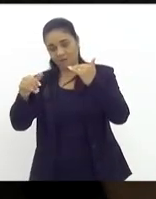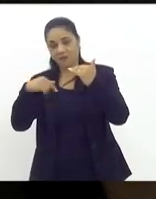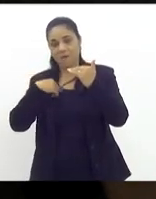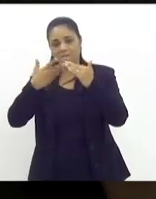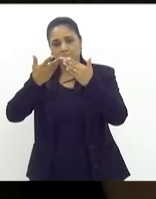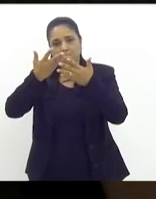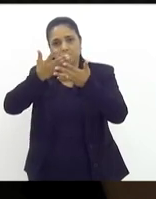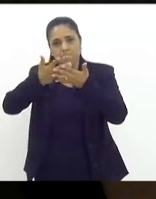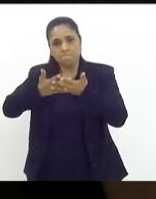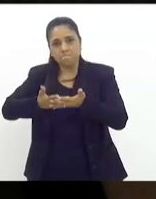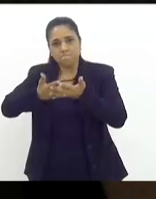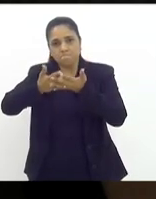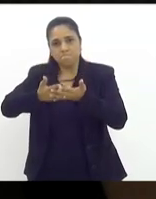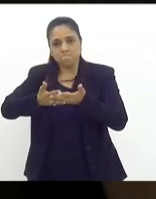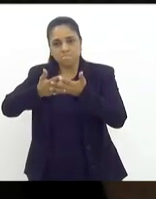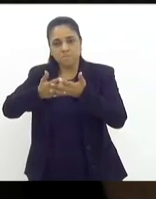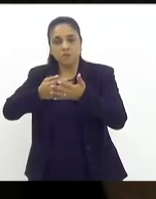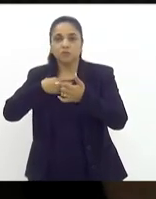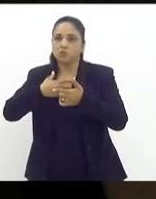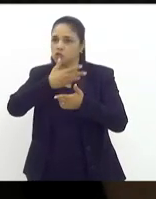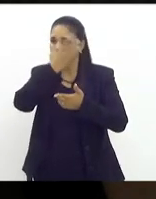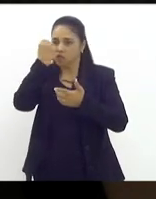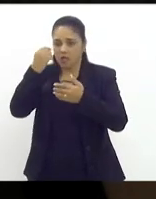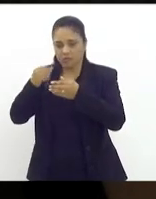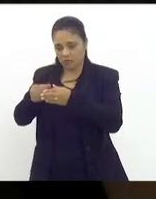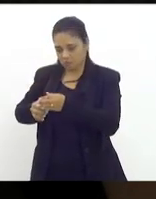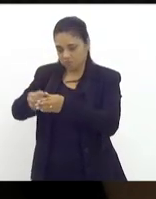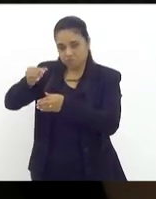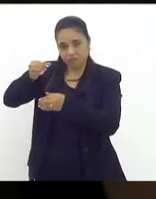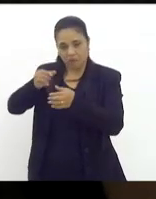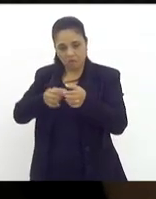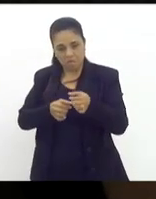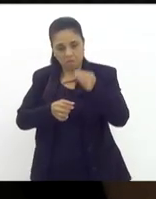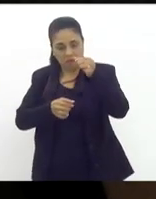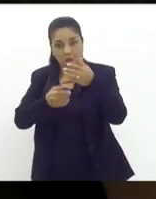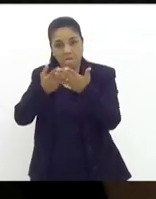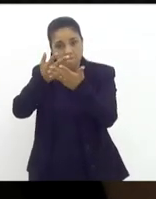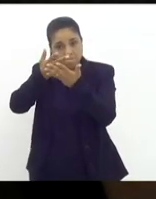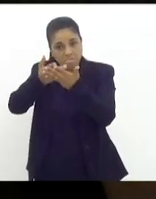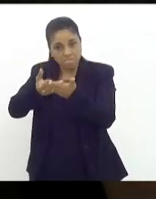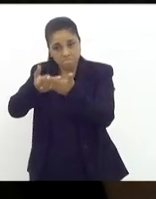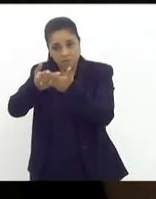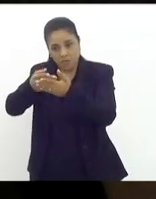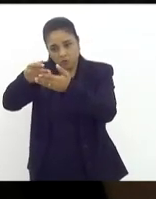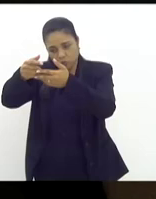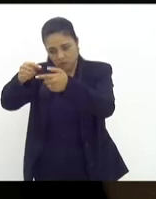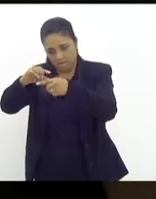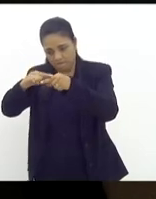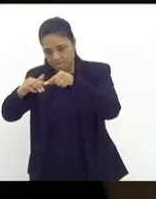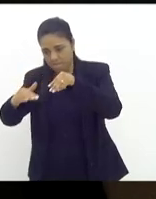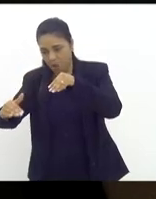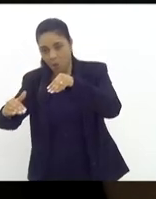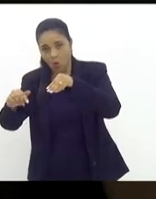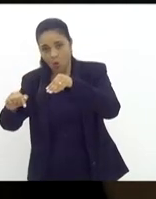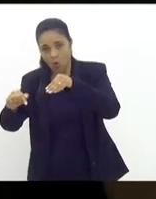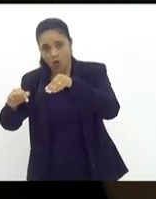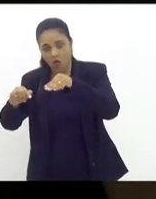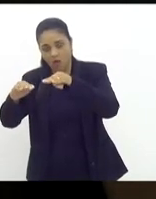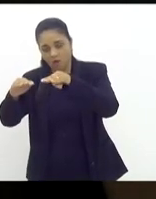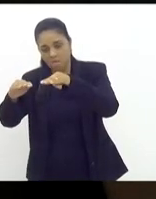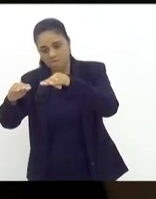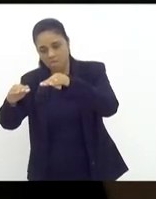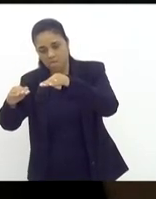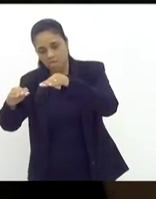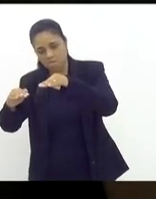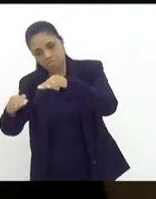está engastada numa viga, e quanto maior o peso na ponta da marquise, maior o momento fletor na viga,